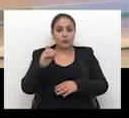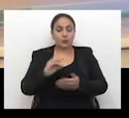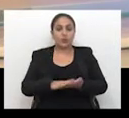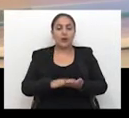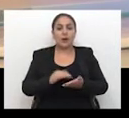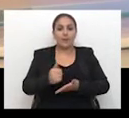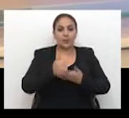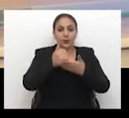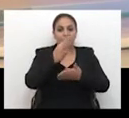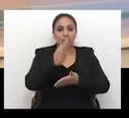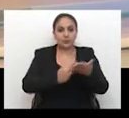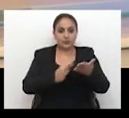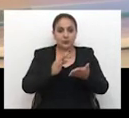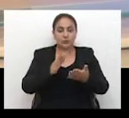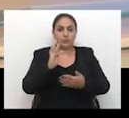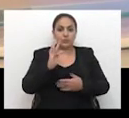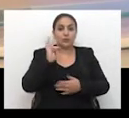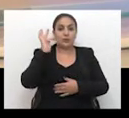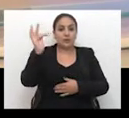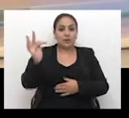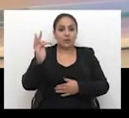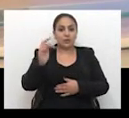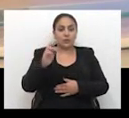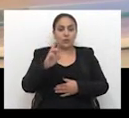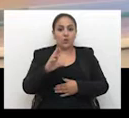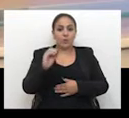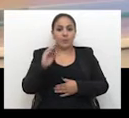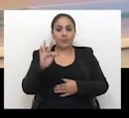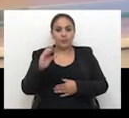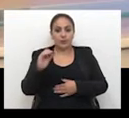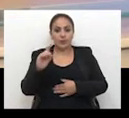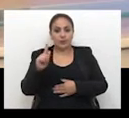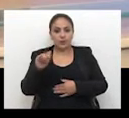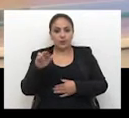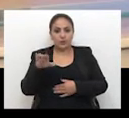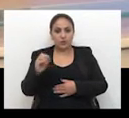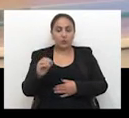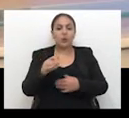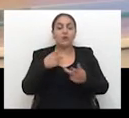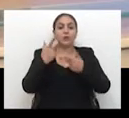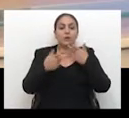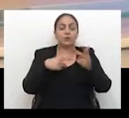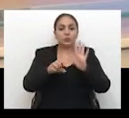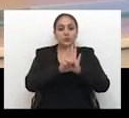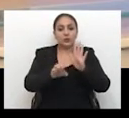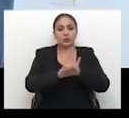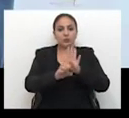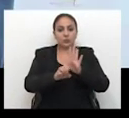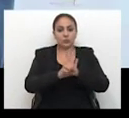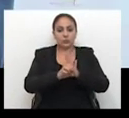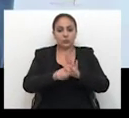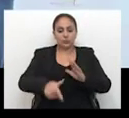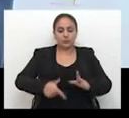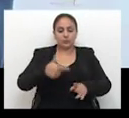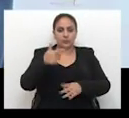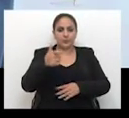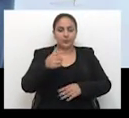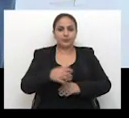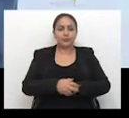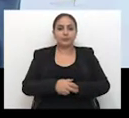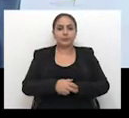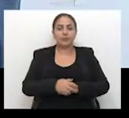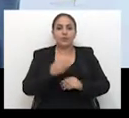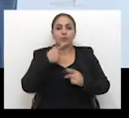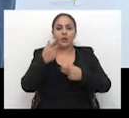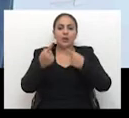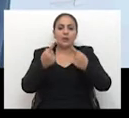do deputado rogério peninha mendonça sobre a revogação do estatuto do desarmamento o parlamentar lembrou que